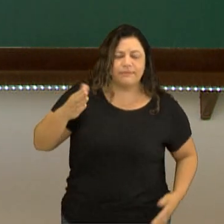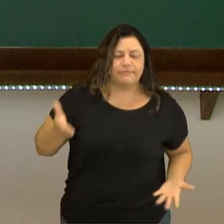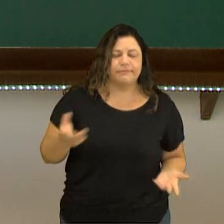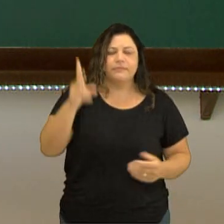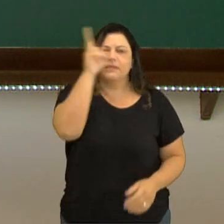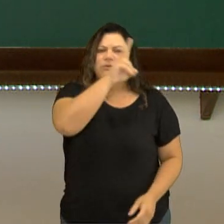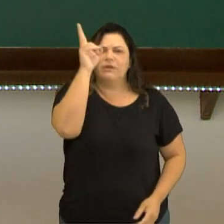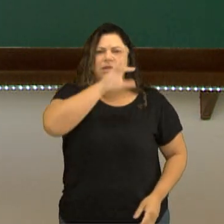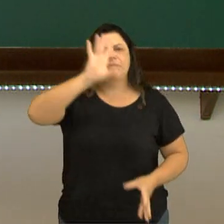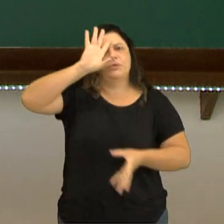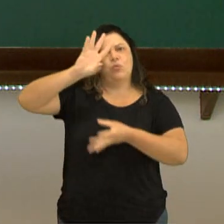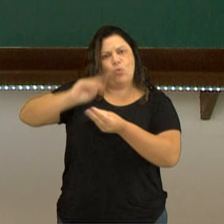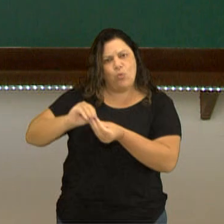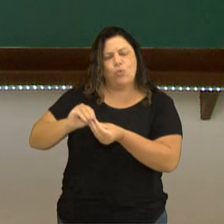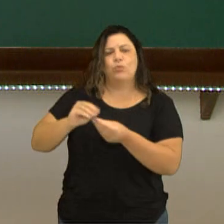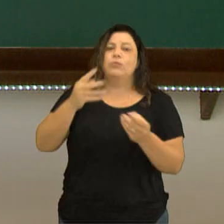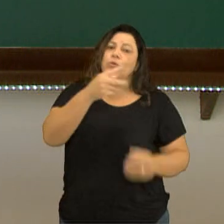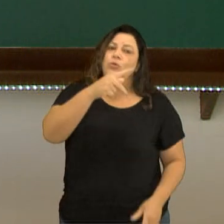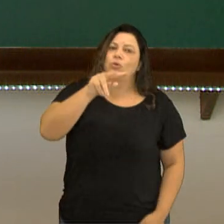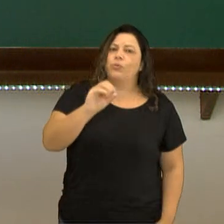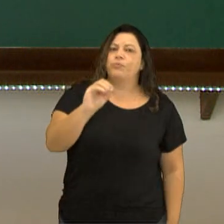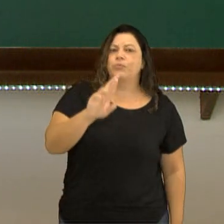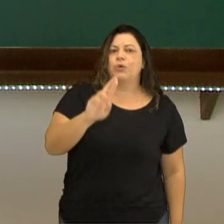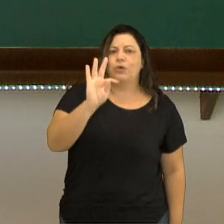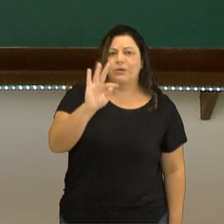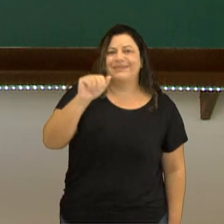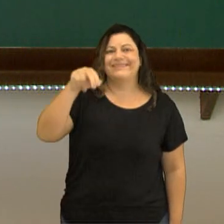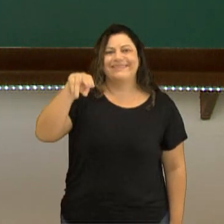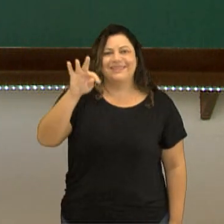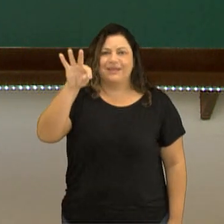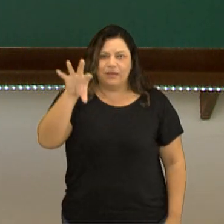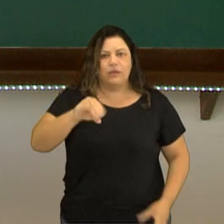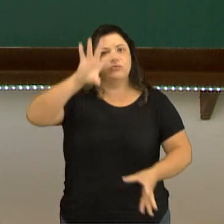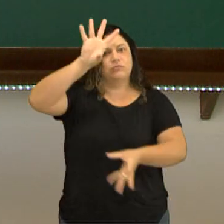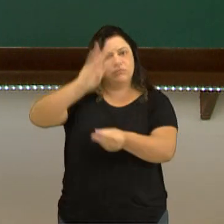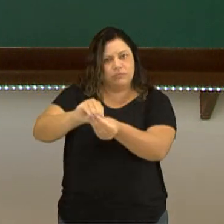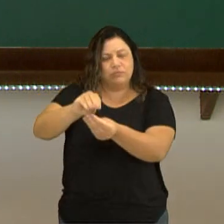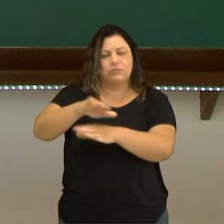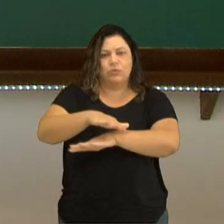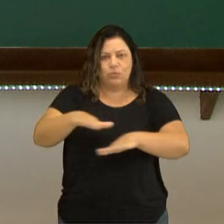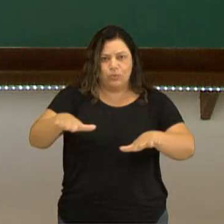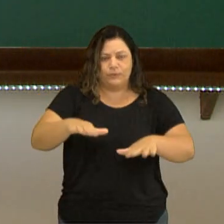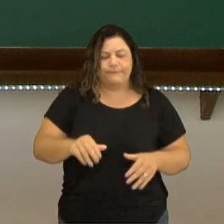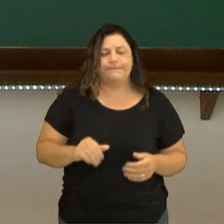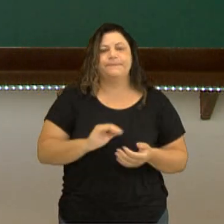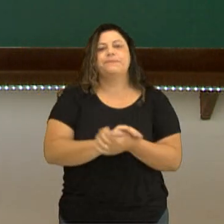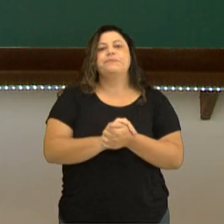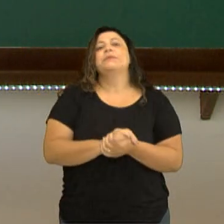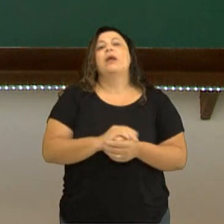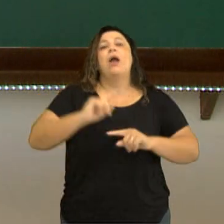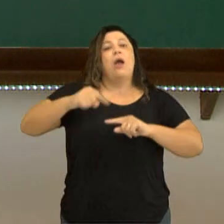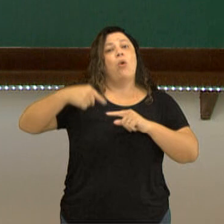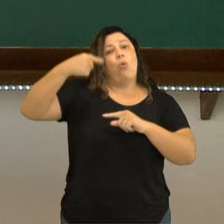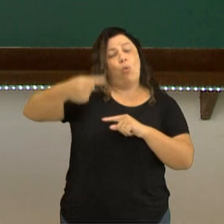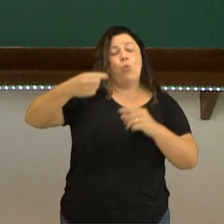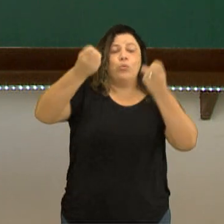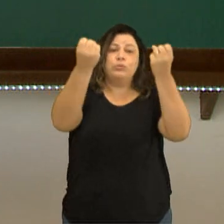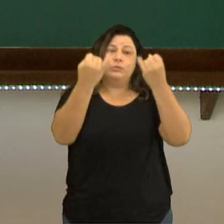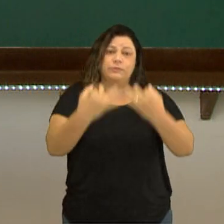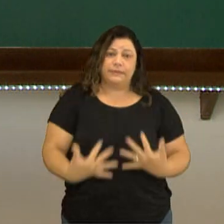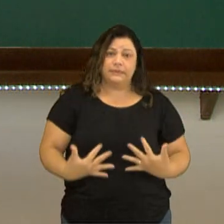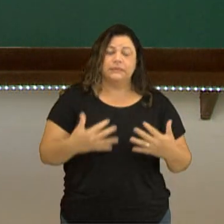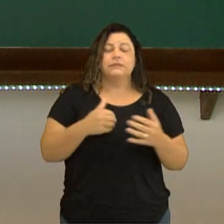uma ideia, você pode utilizar o portanto para introduzir essa conclusão. Ou quando você vai fazer uma